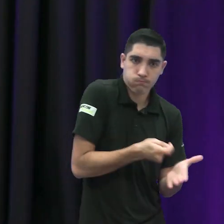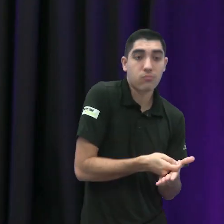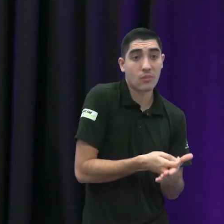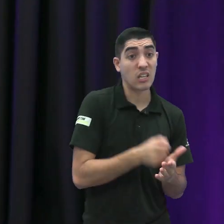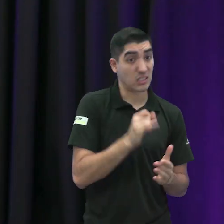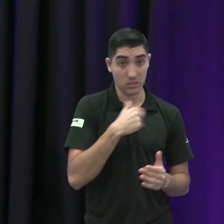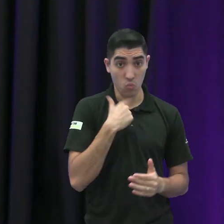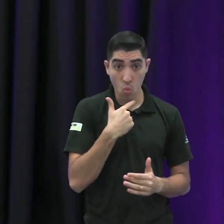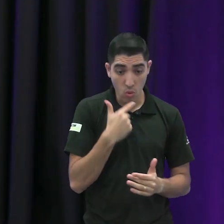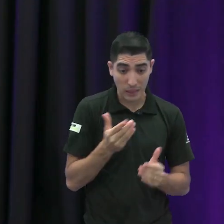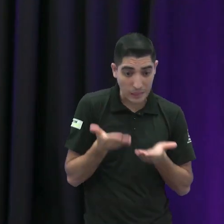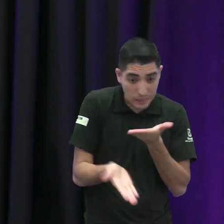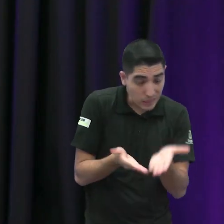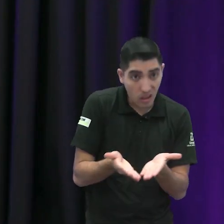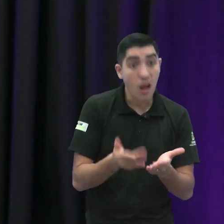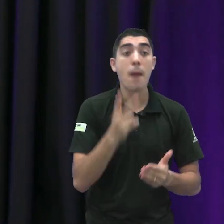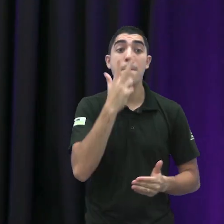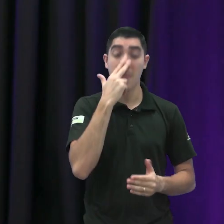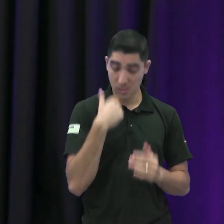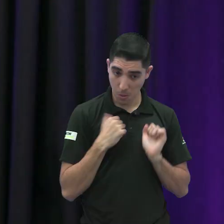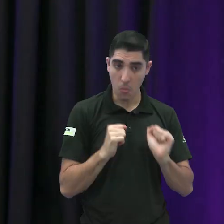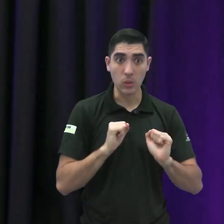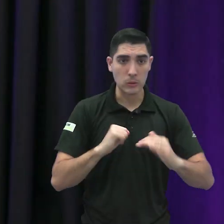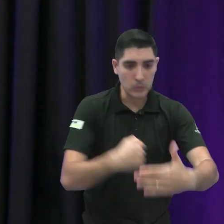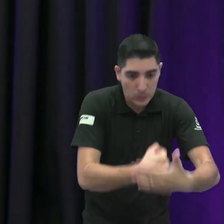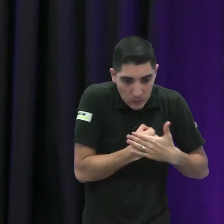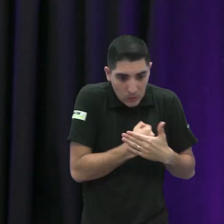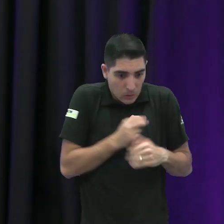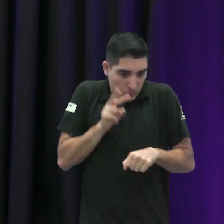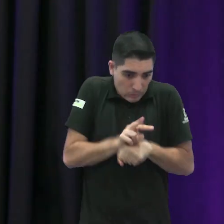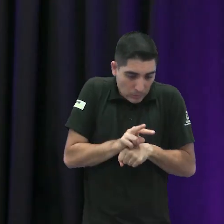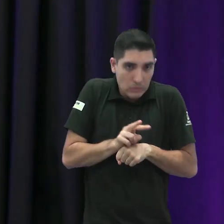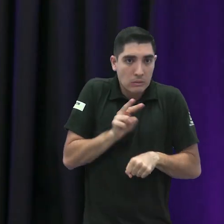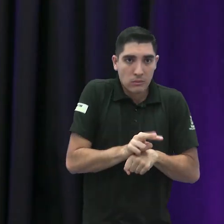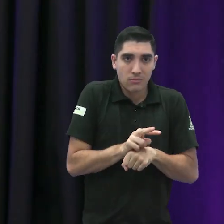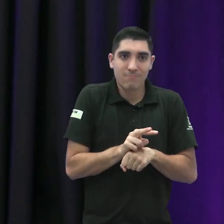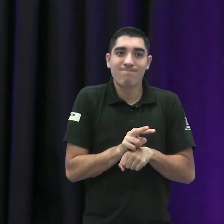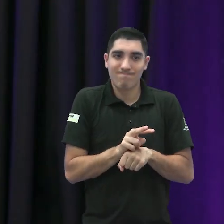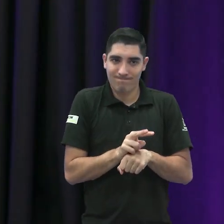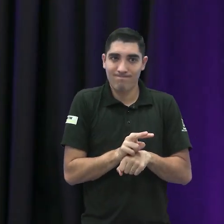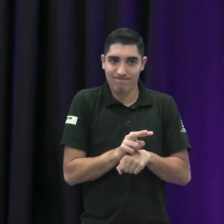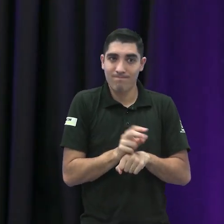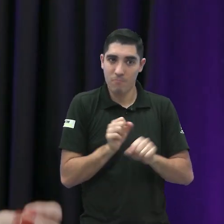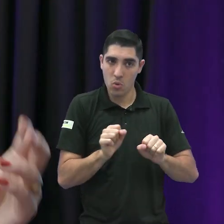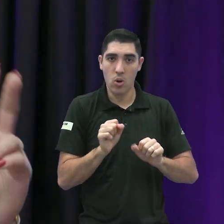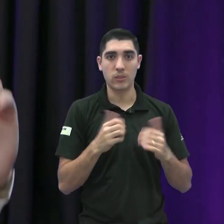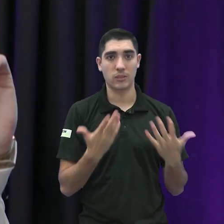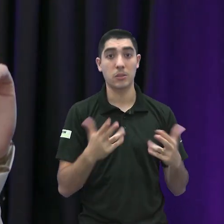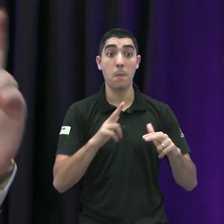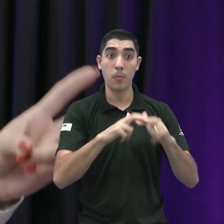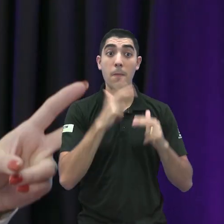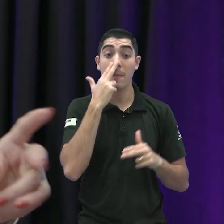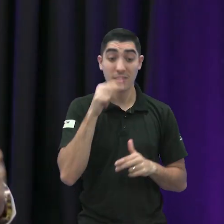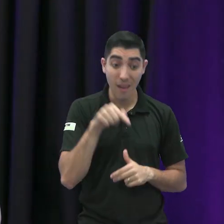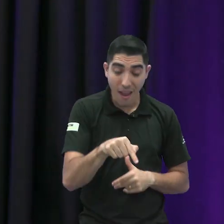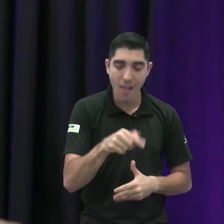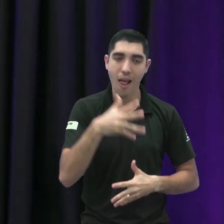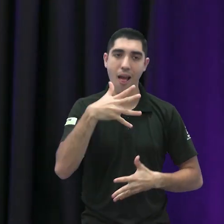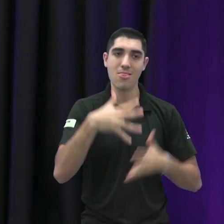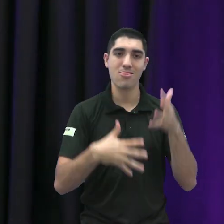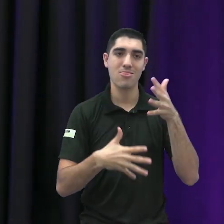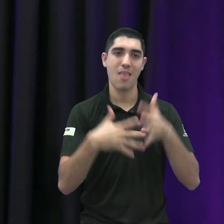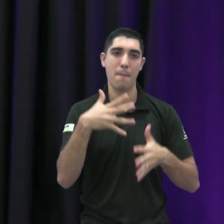risco muito grande de estar super protegendo a minha criança, o meu filho e alejando